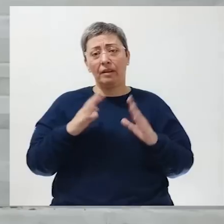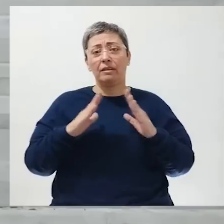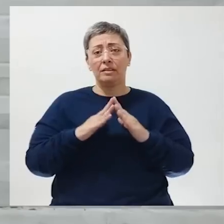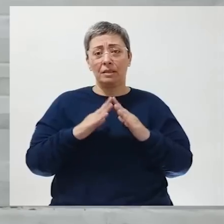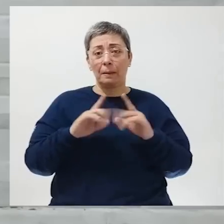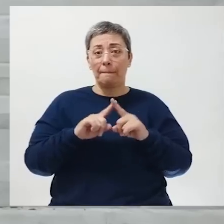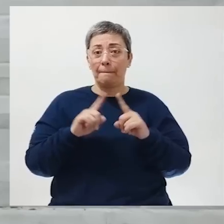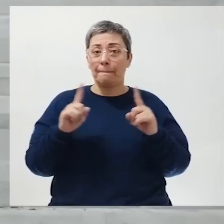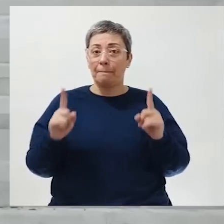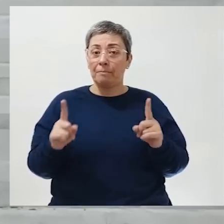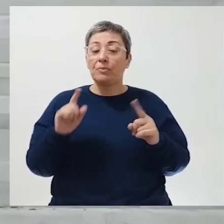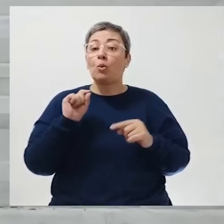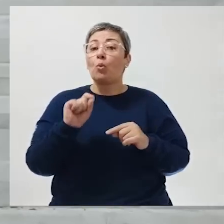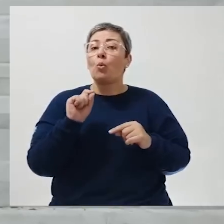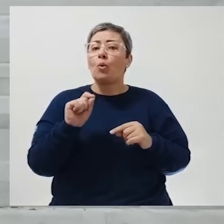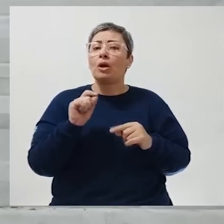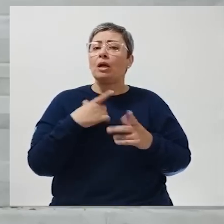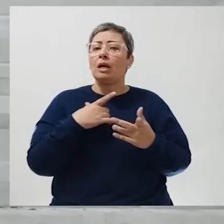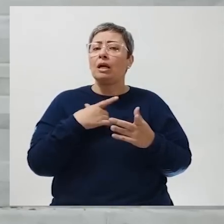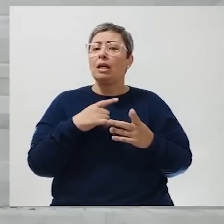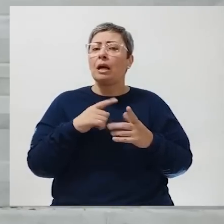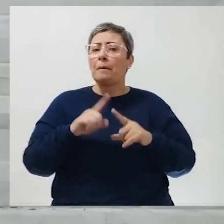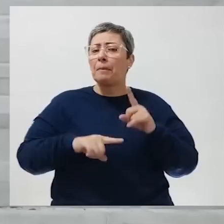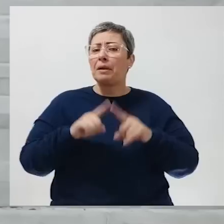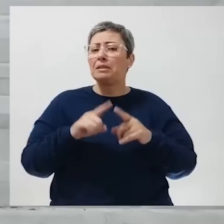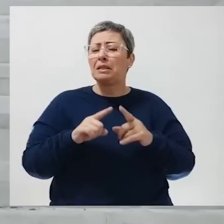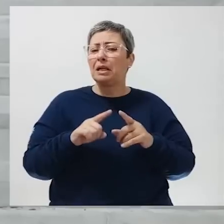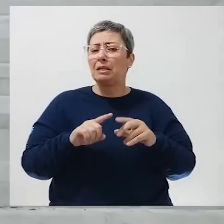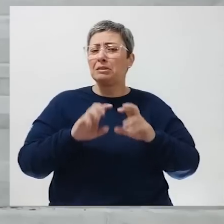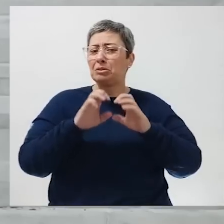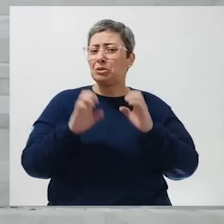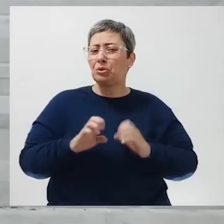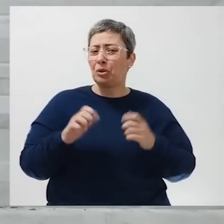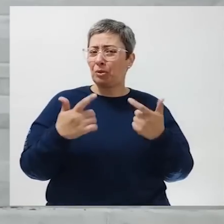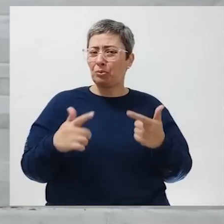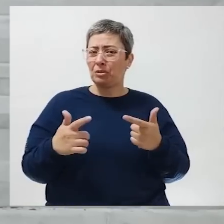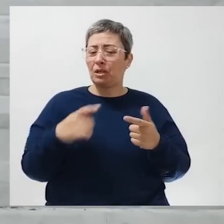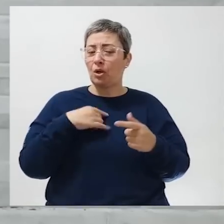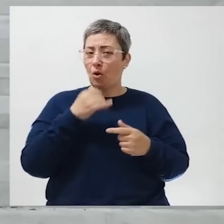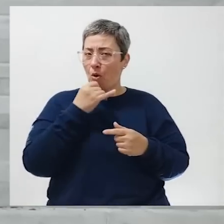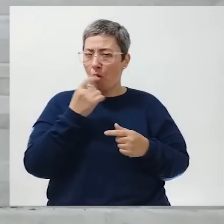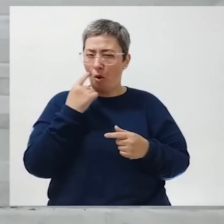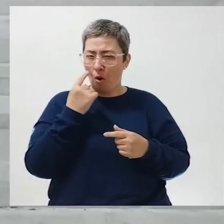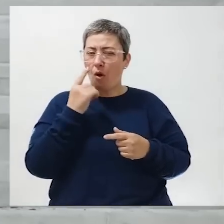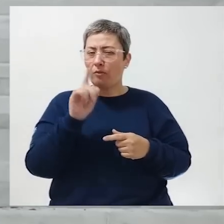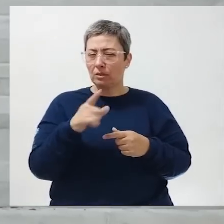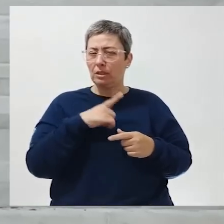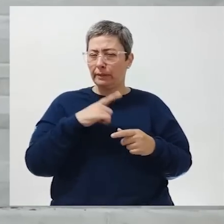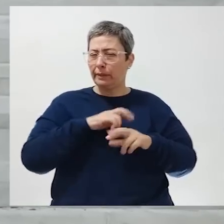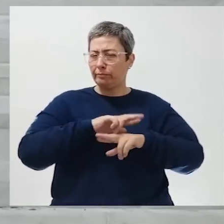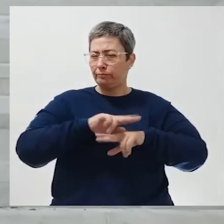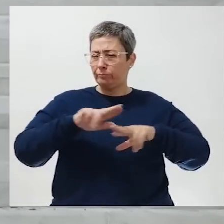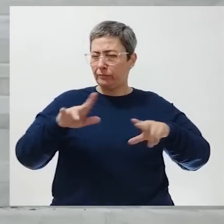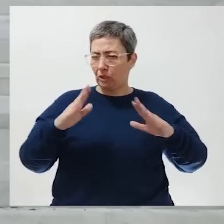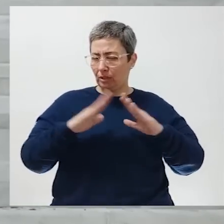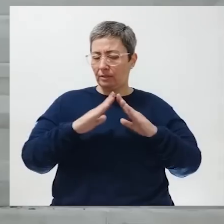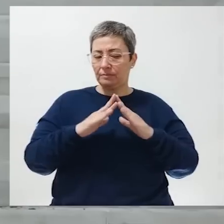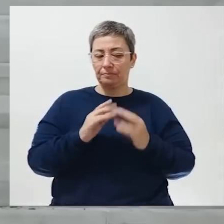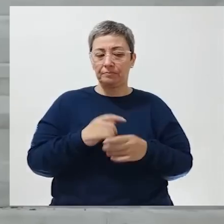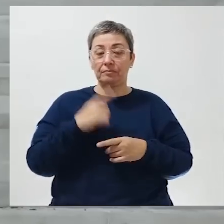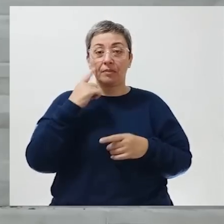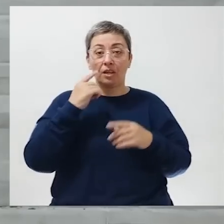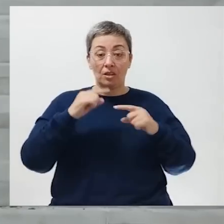casa. Mas o que são materiais não estruturados? Quer ver só? Tenho certeza que você tem muitos aí na casa de